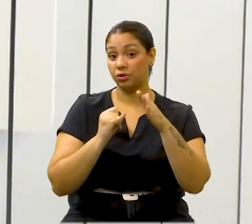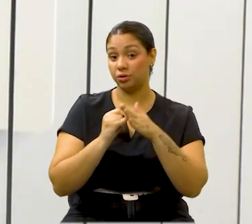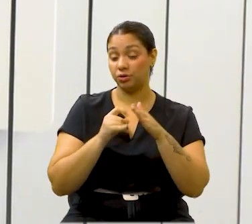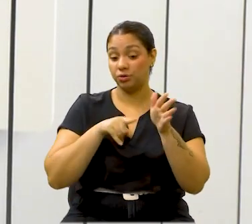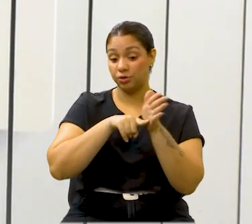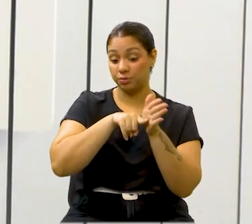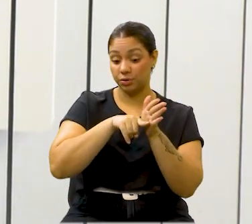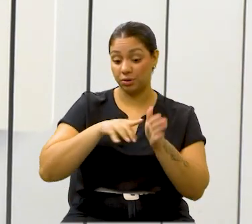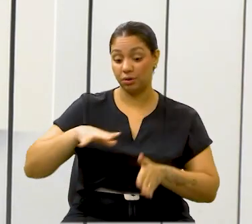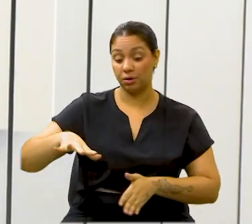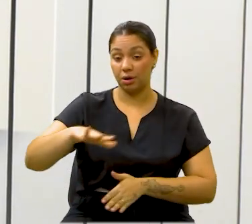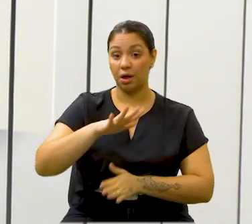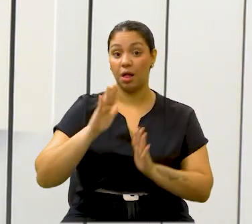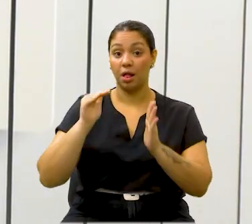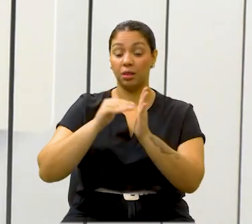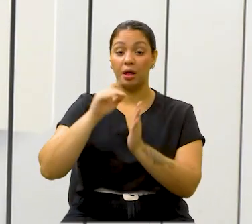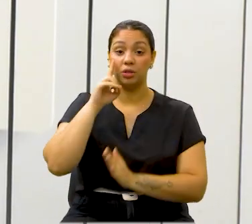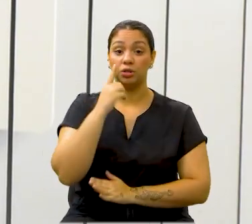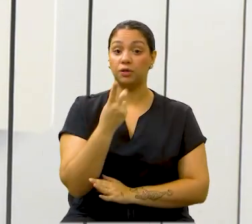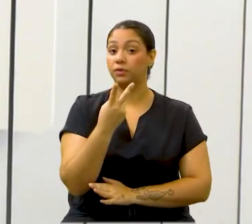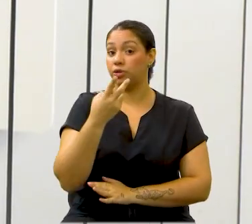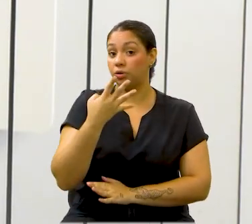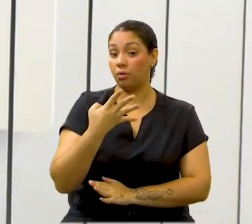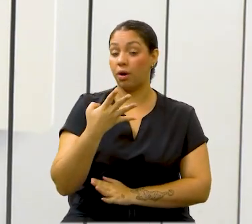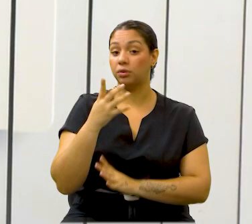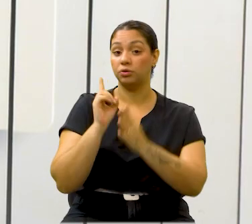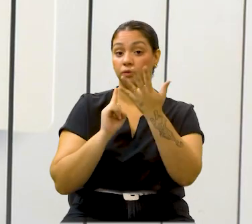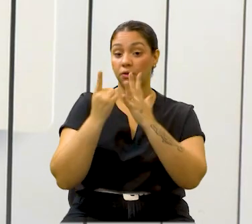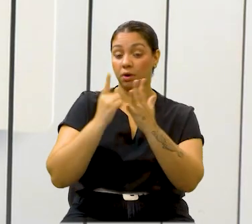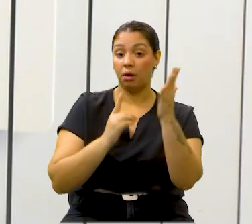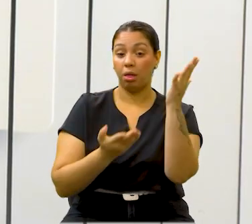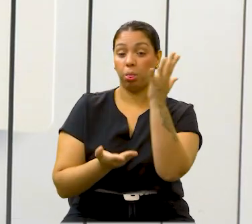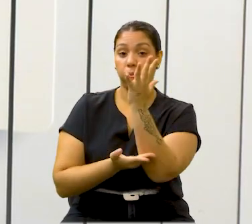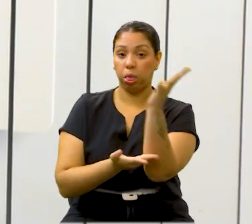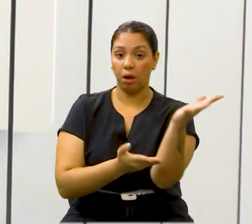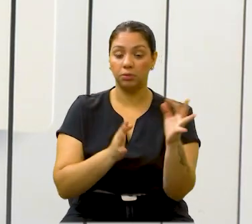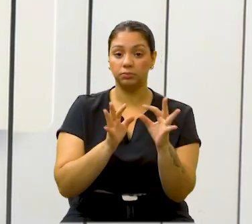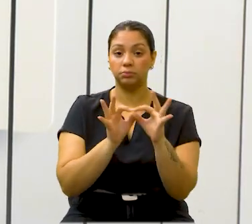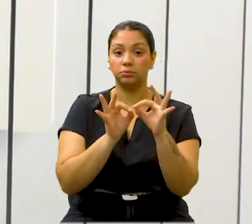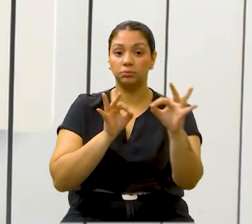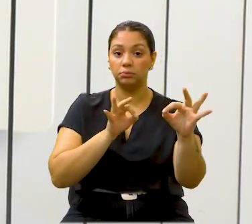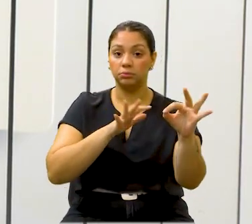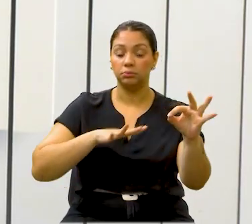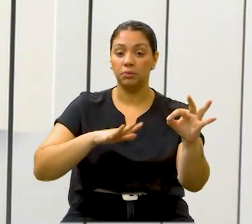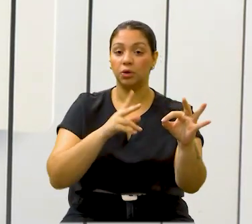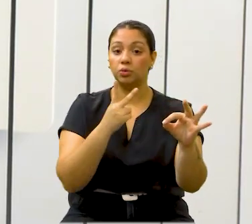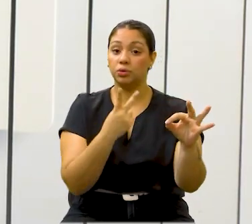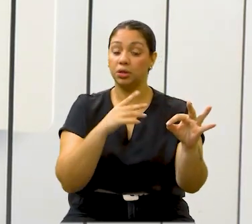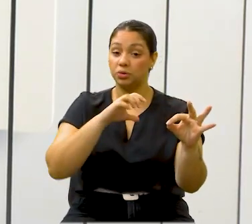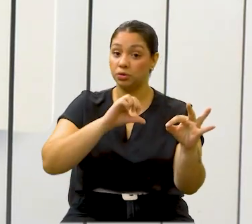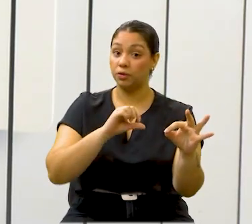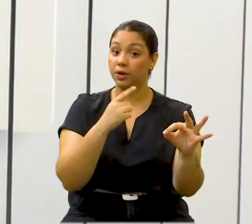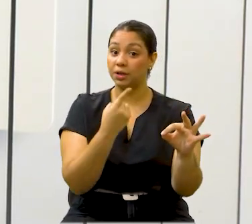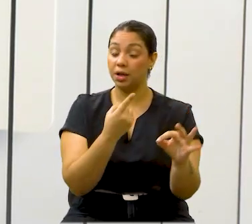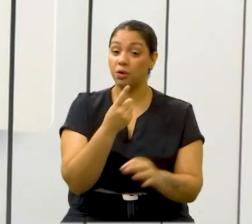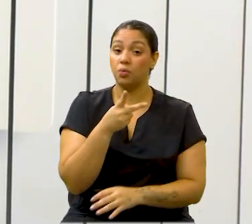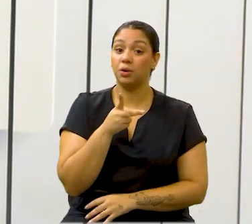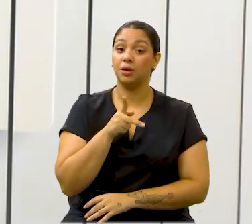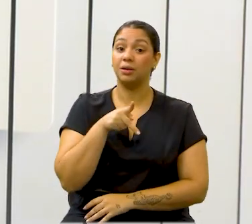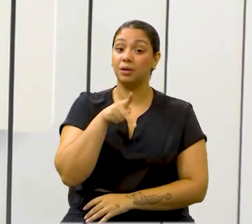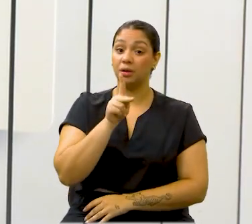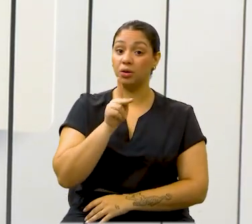Pesquisas Espaciais, até o dia 24 de fevereiro foi desmatada uma área de 291